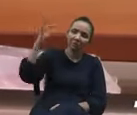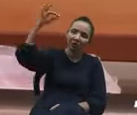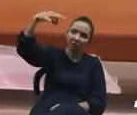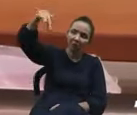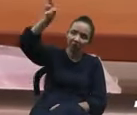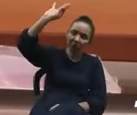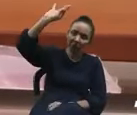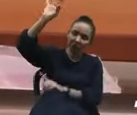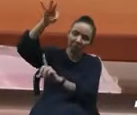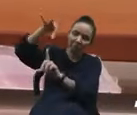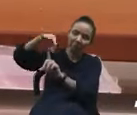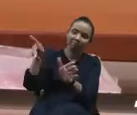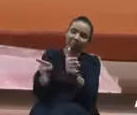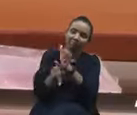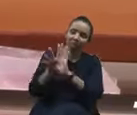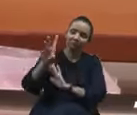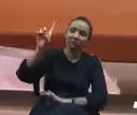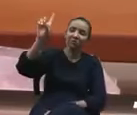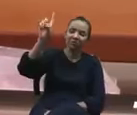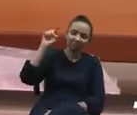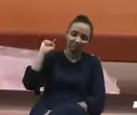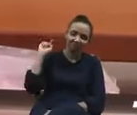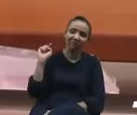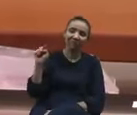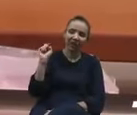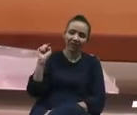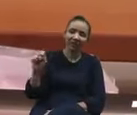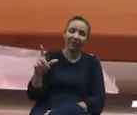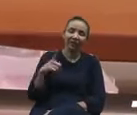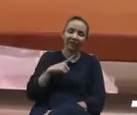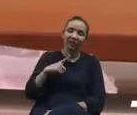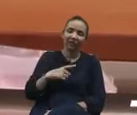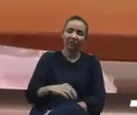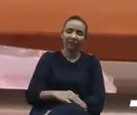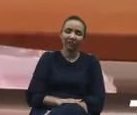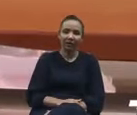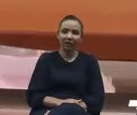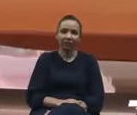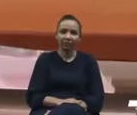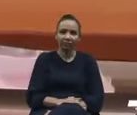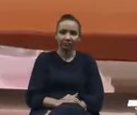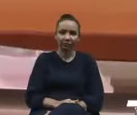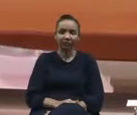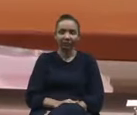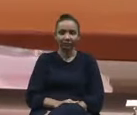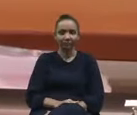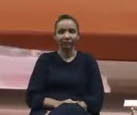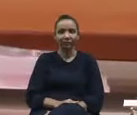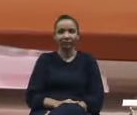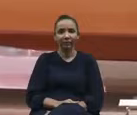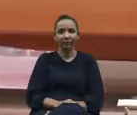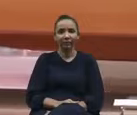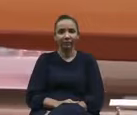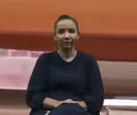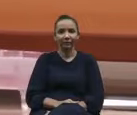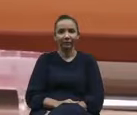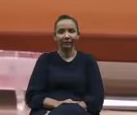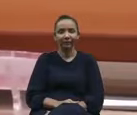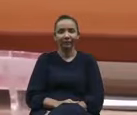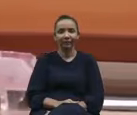só no óleo Eita aí entrou aquele velhinho dentro da lá da da salona